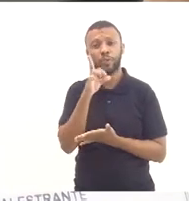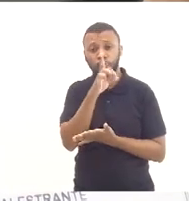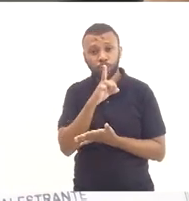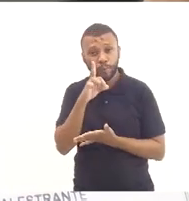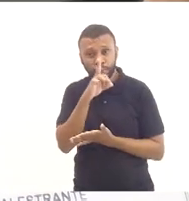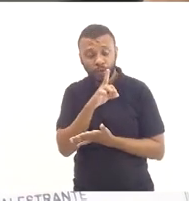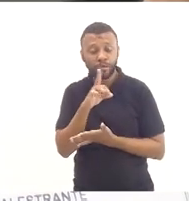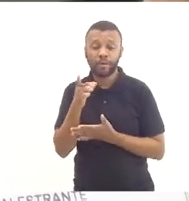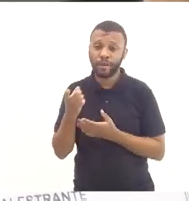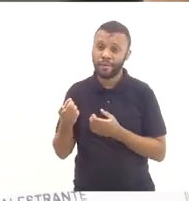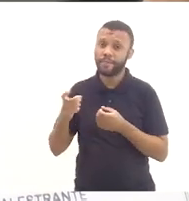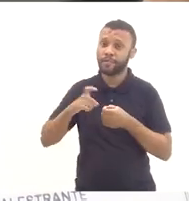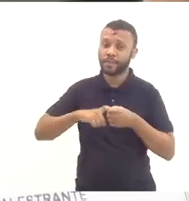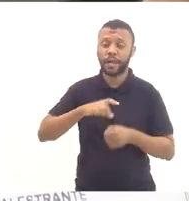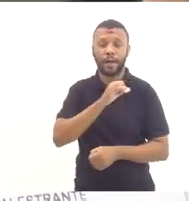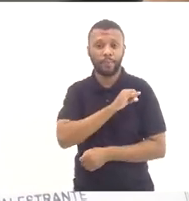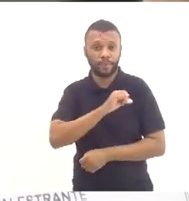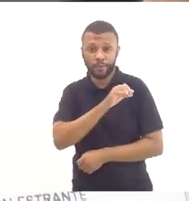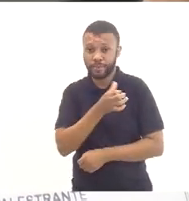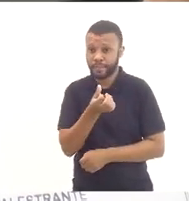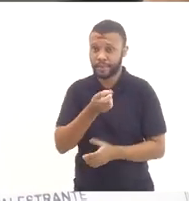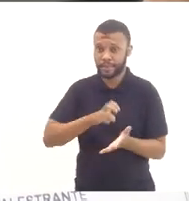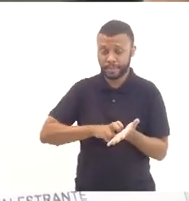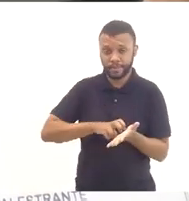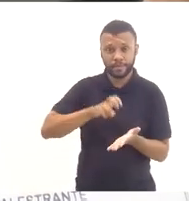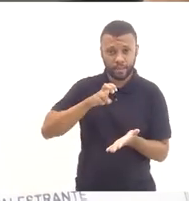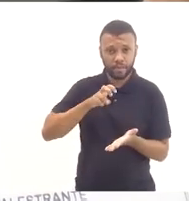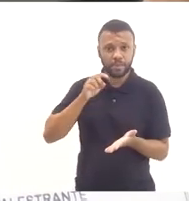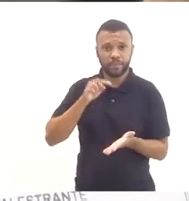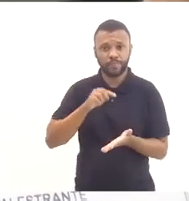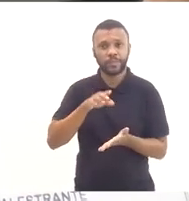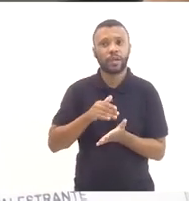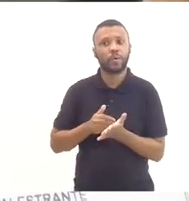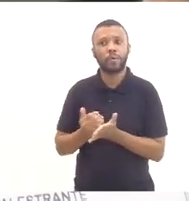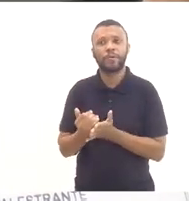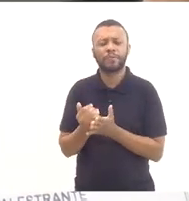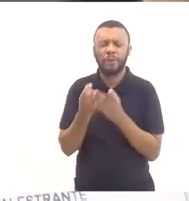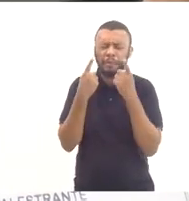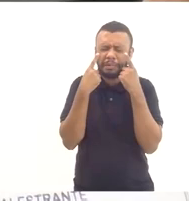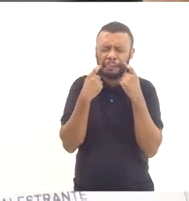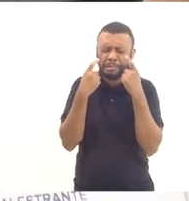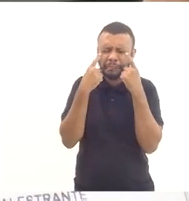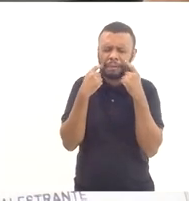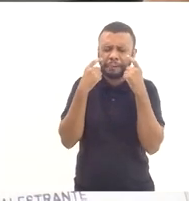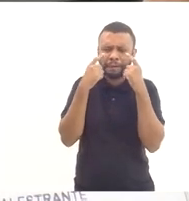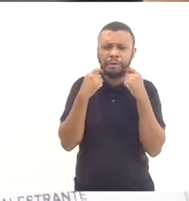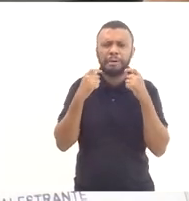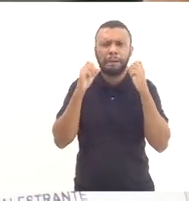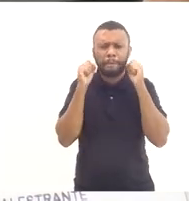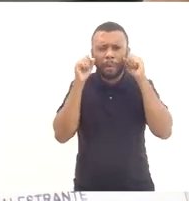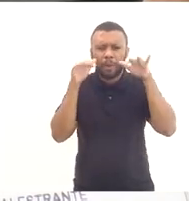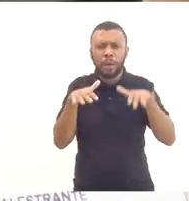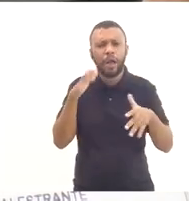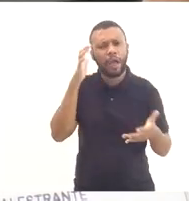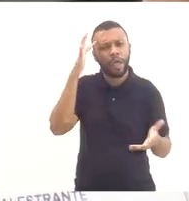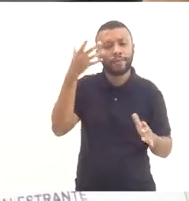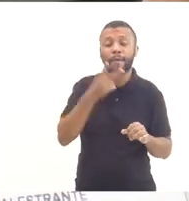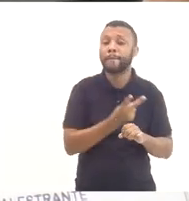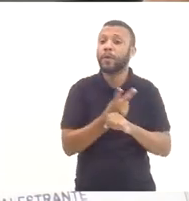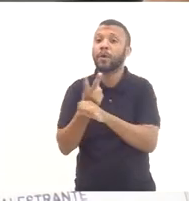domingo que era eu ia voltar para o Rio de Janeiro 6 horas da manhã né nas 6 horas de segunda ele começou com choro que não parava eu resolvi procurar uma emergência